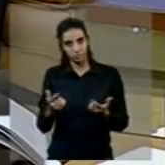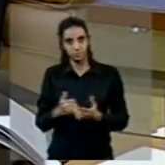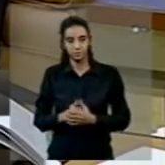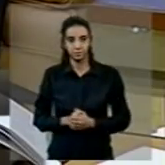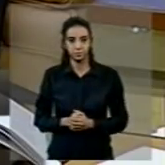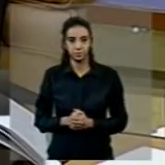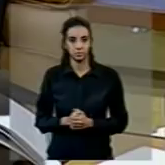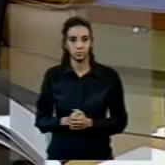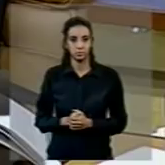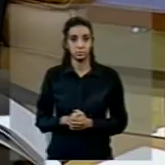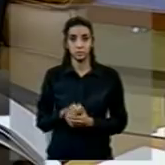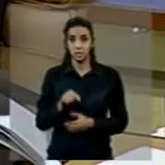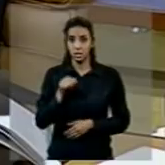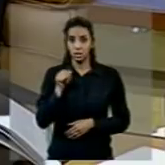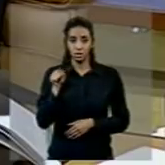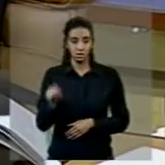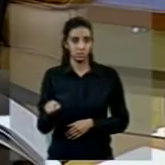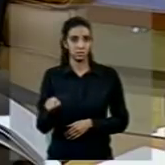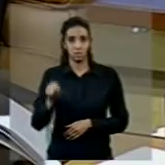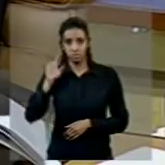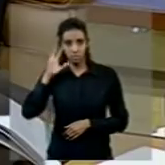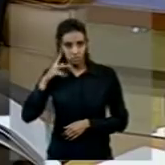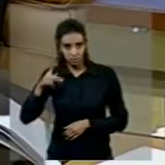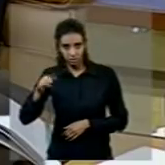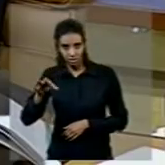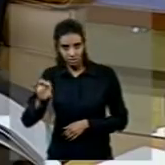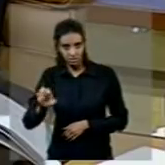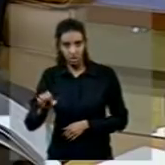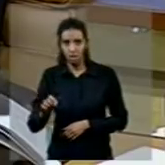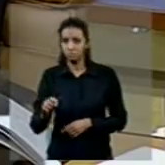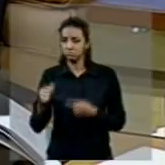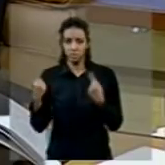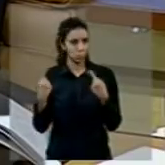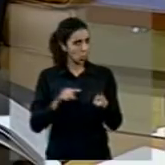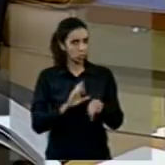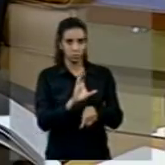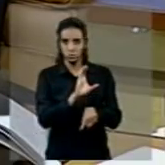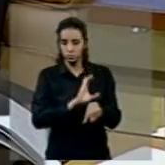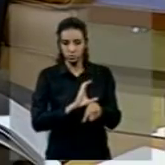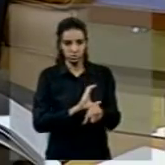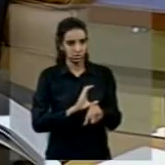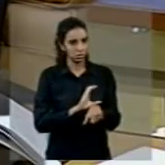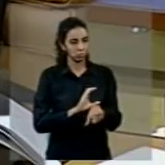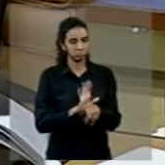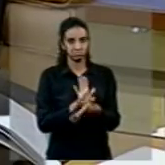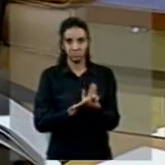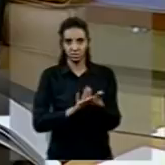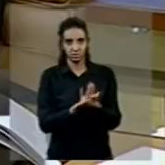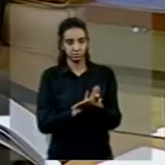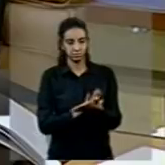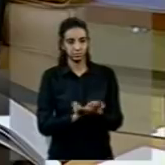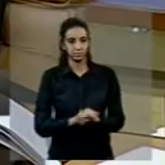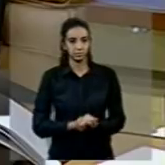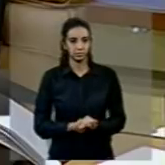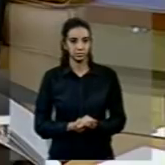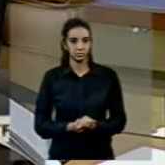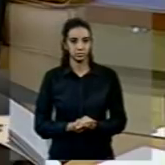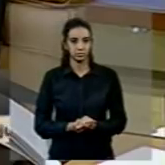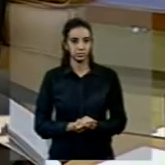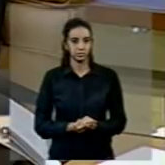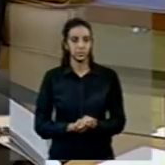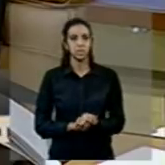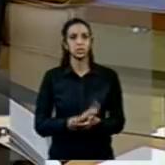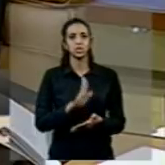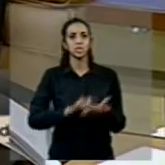não há violação a qualquer um dos princípios que foram apresentados. A violação ao direito